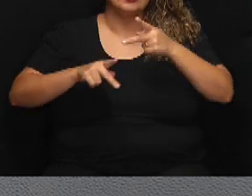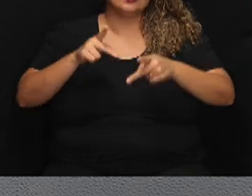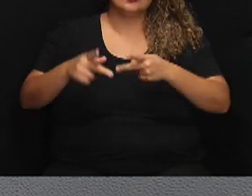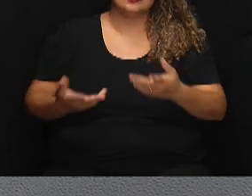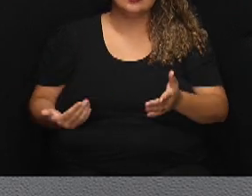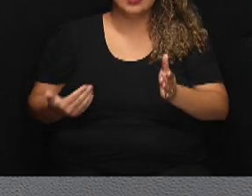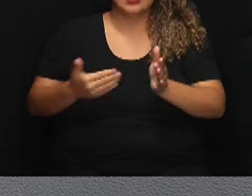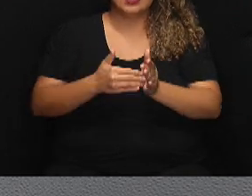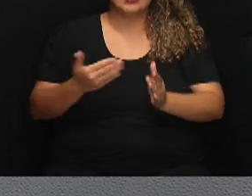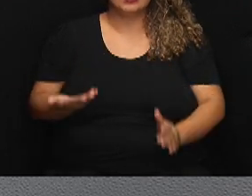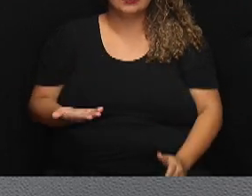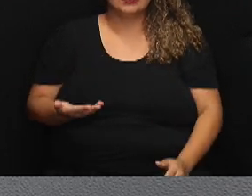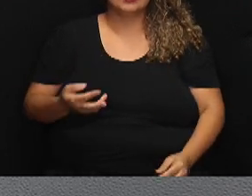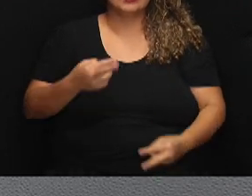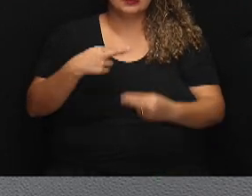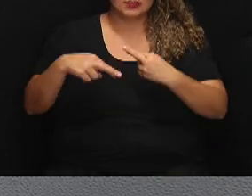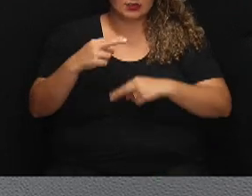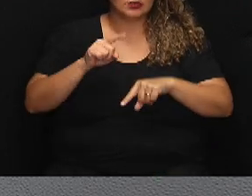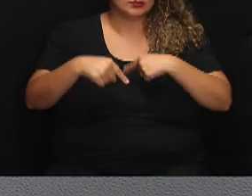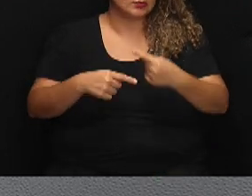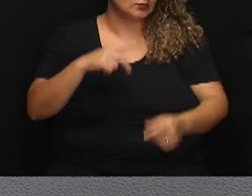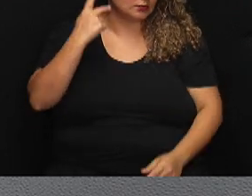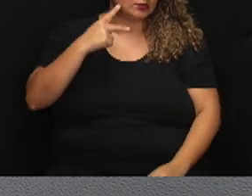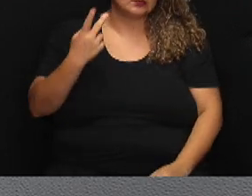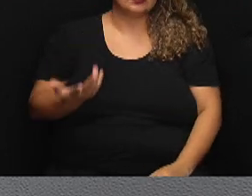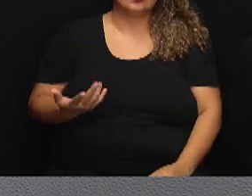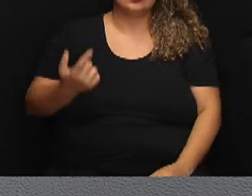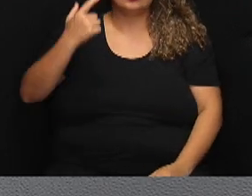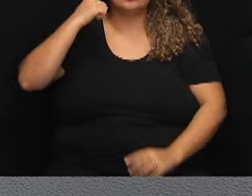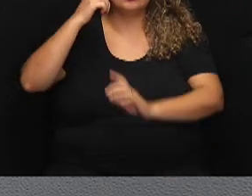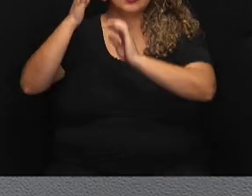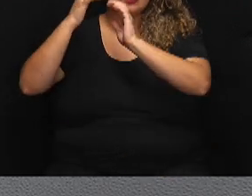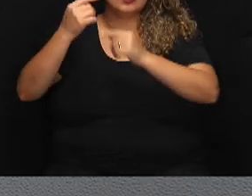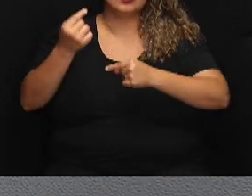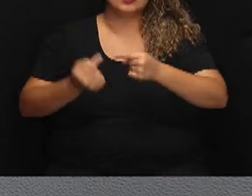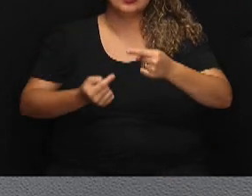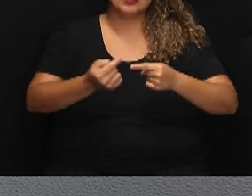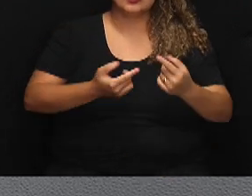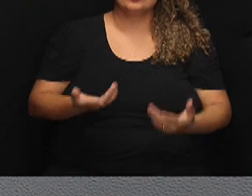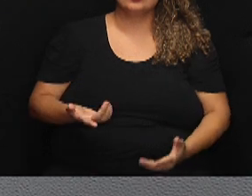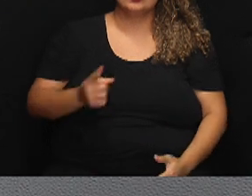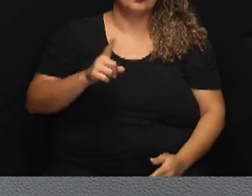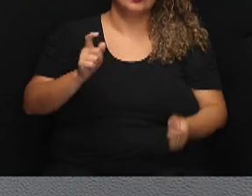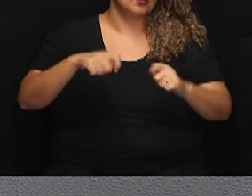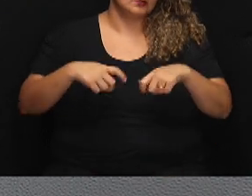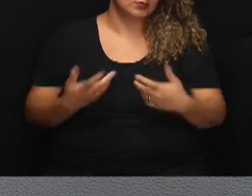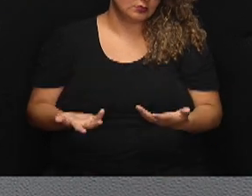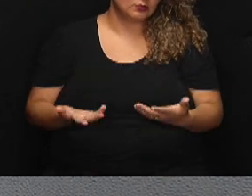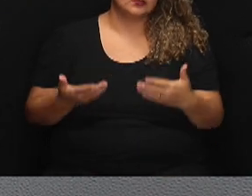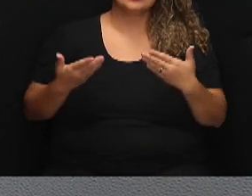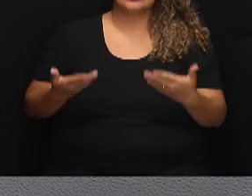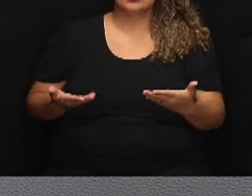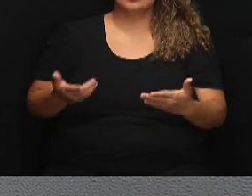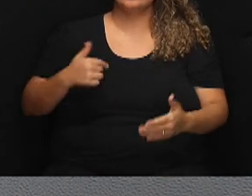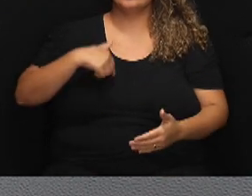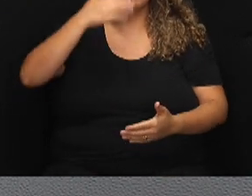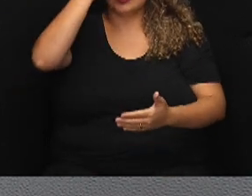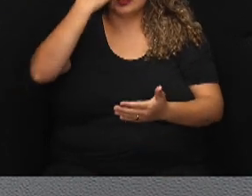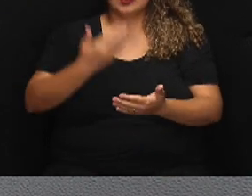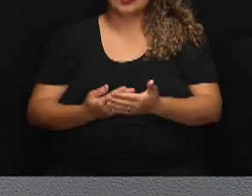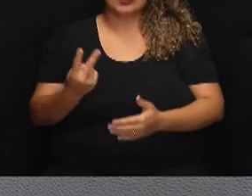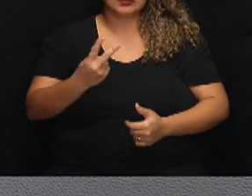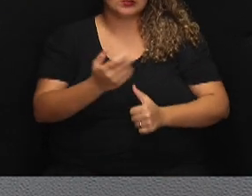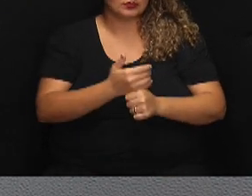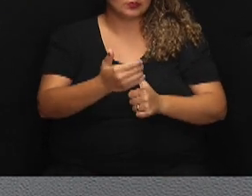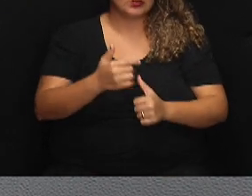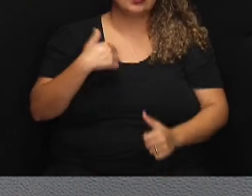até mesmo ter relação com outros parlamentares para a gente pensar, né, e discutir, isso não era possível. Então eu acredito que esse segundo mandato,